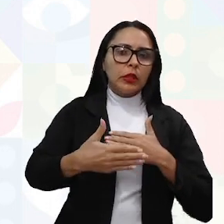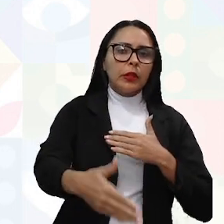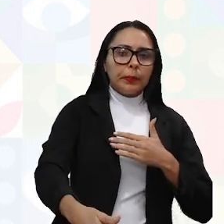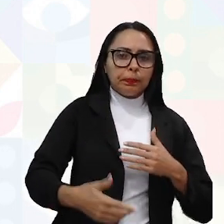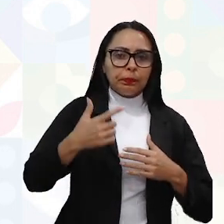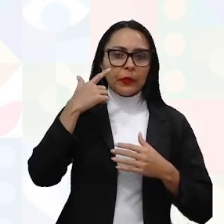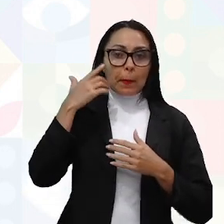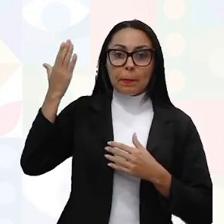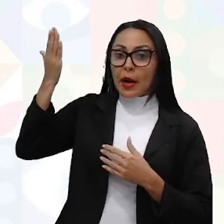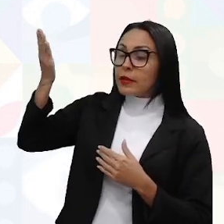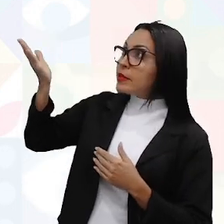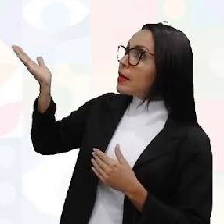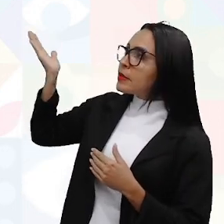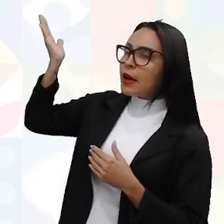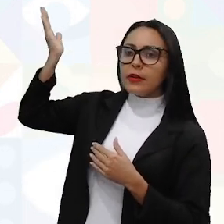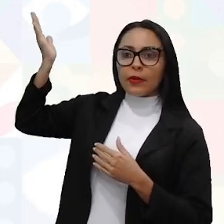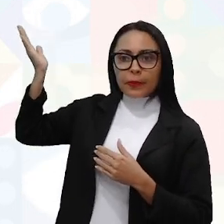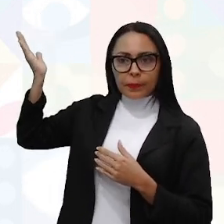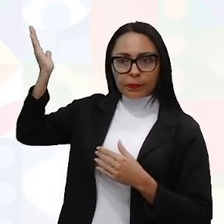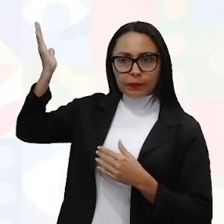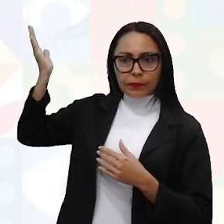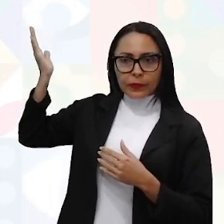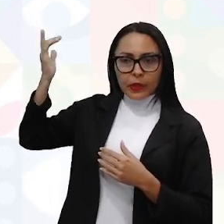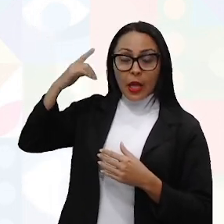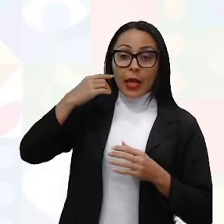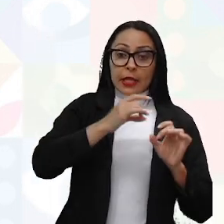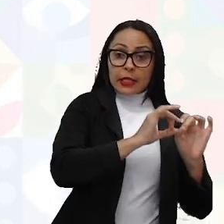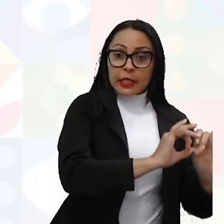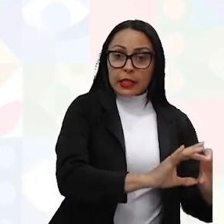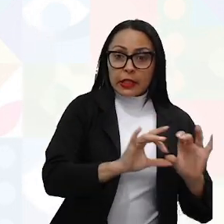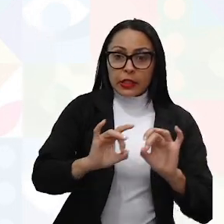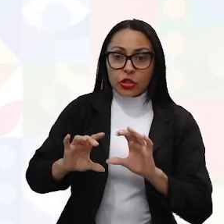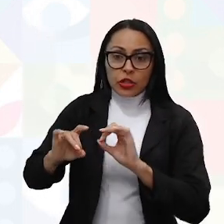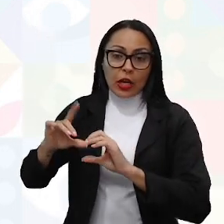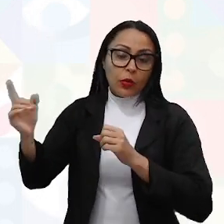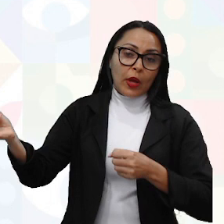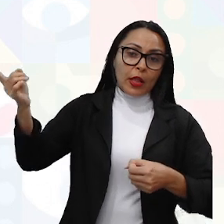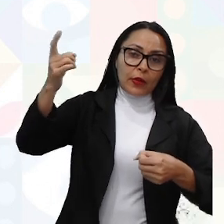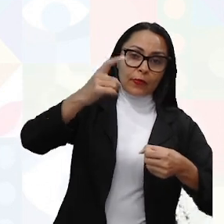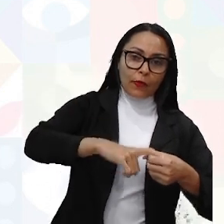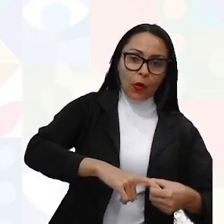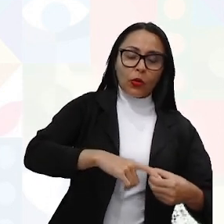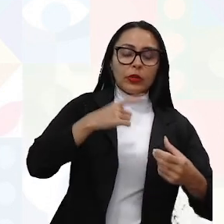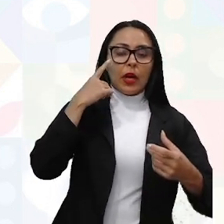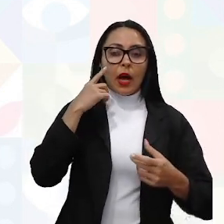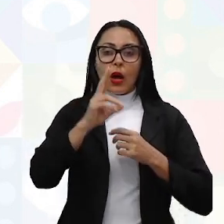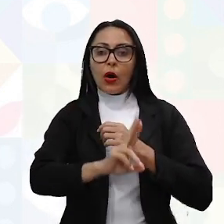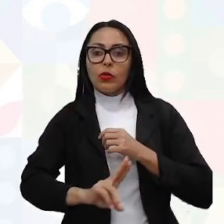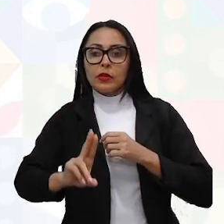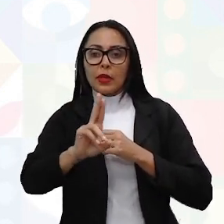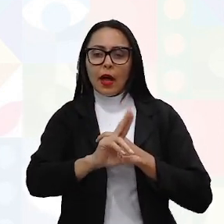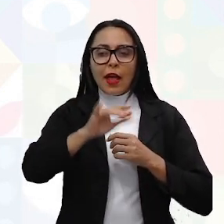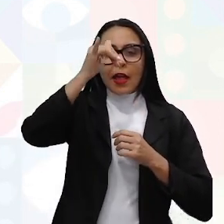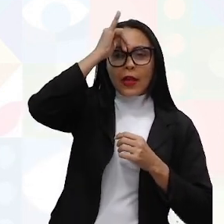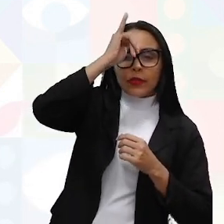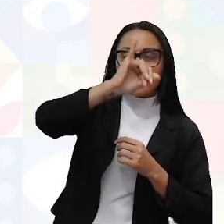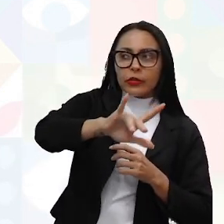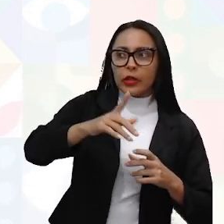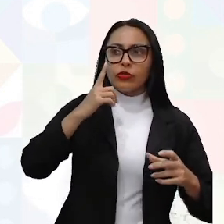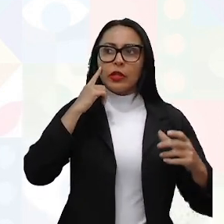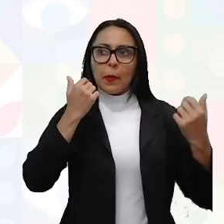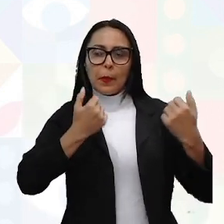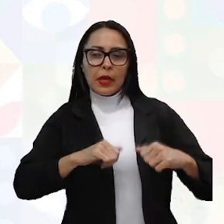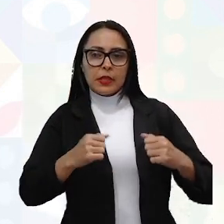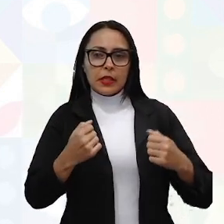parte desse descarte ele volta para o ciclo produtivo, evitando que a gente precise